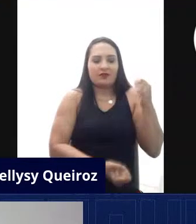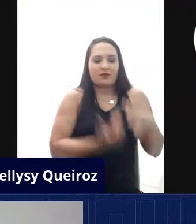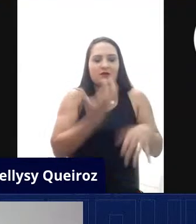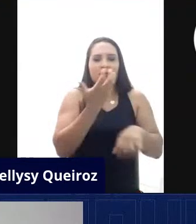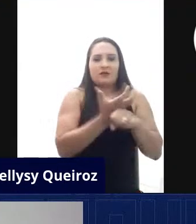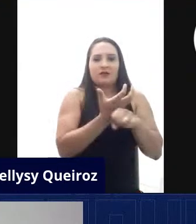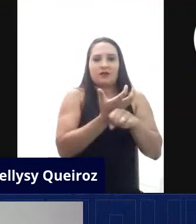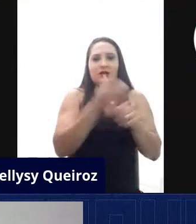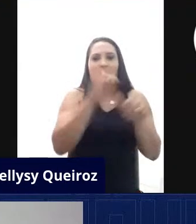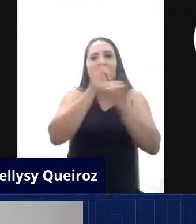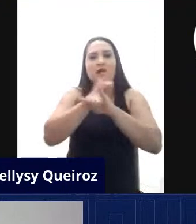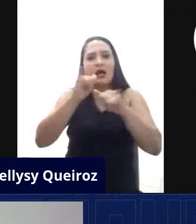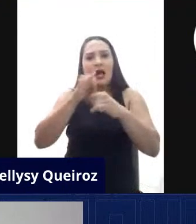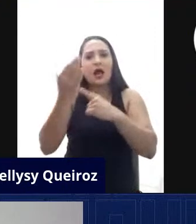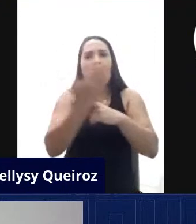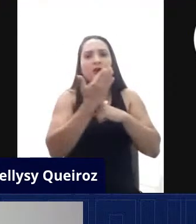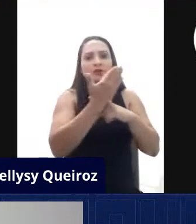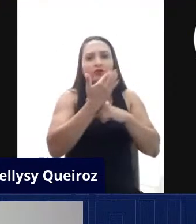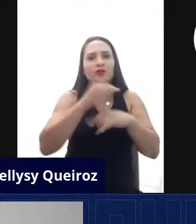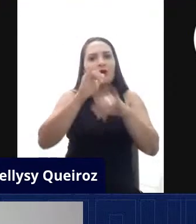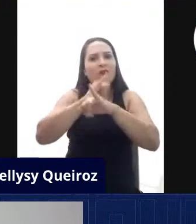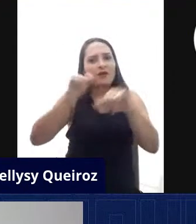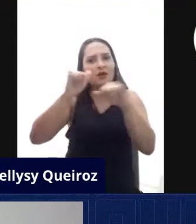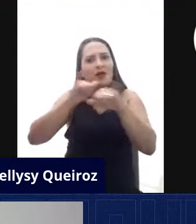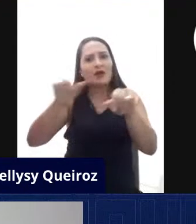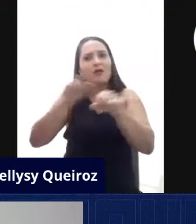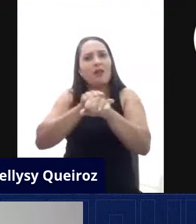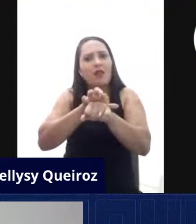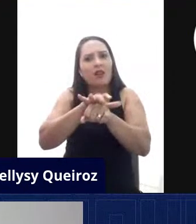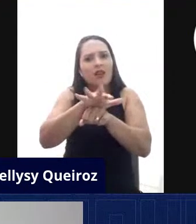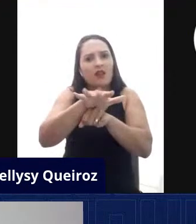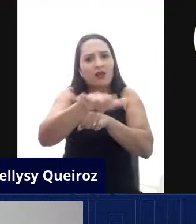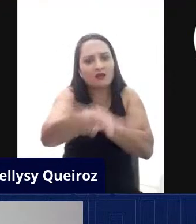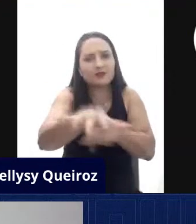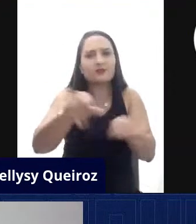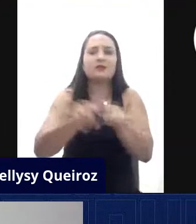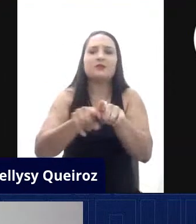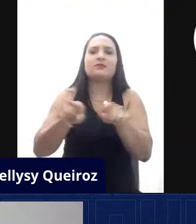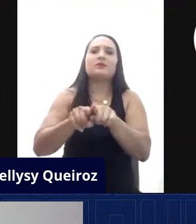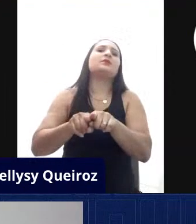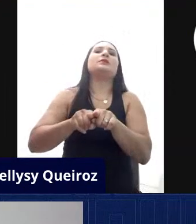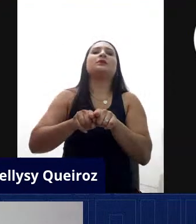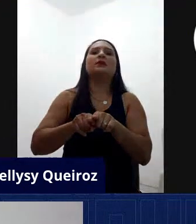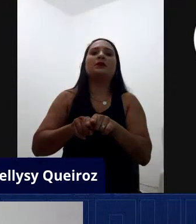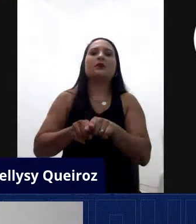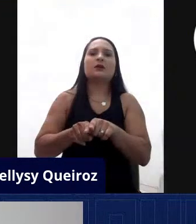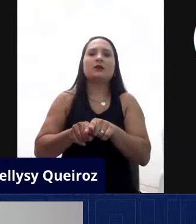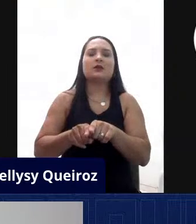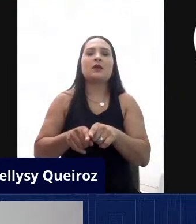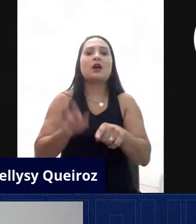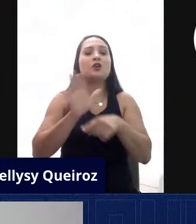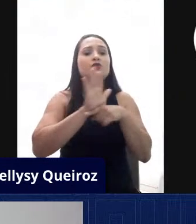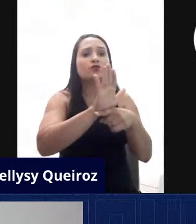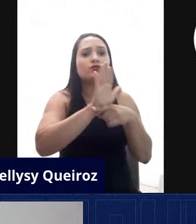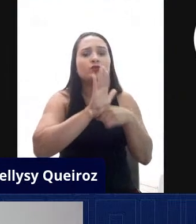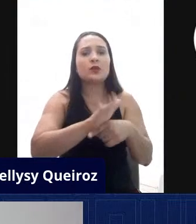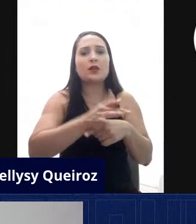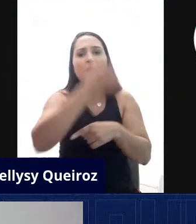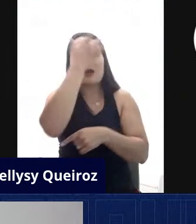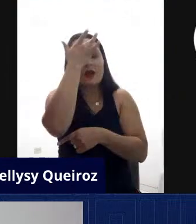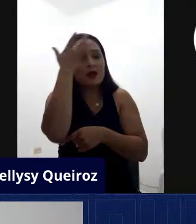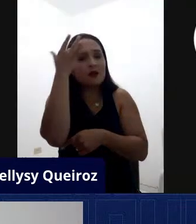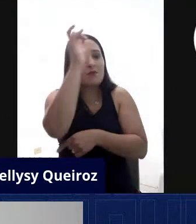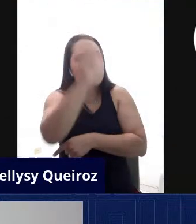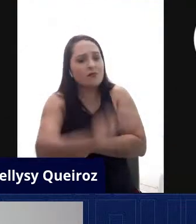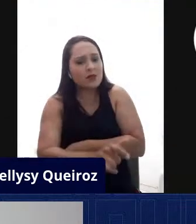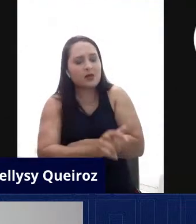ajude a divulgar, nos ajude a trazer essa campanha para a vida das pessoas. Eu gostaria muito de dizer